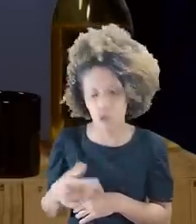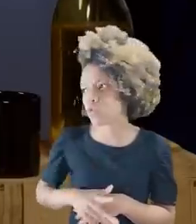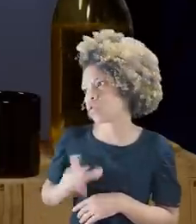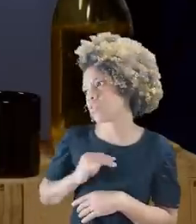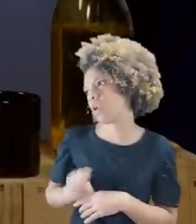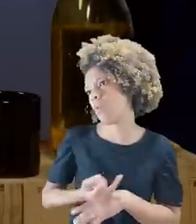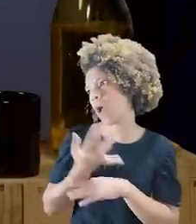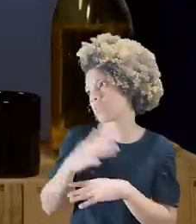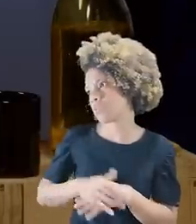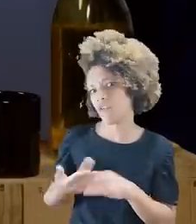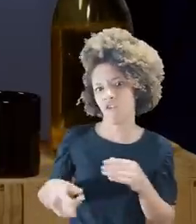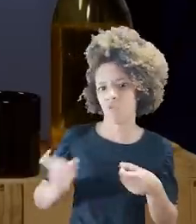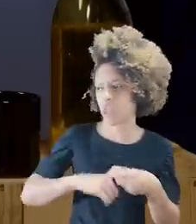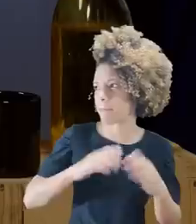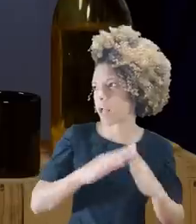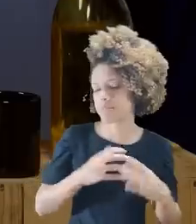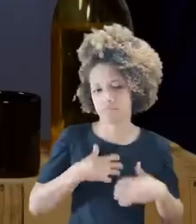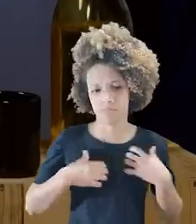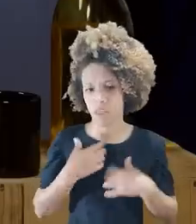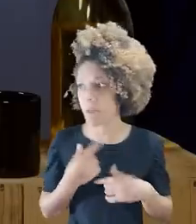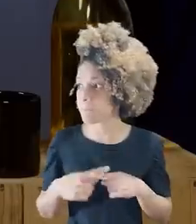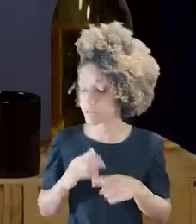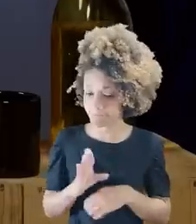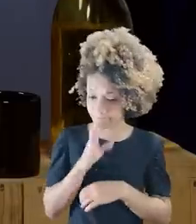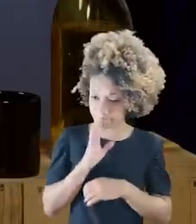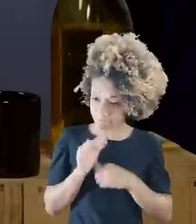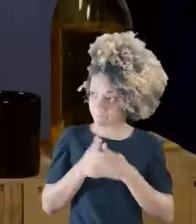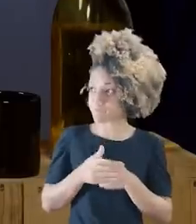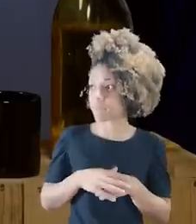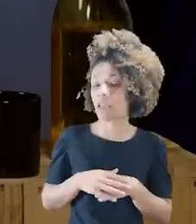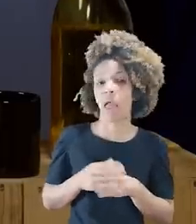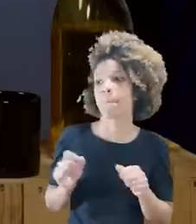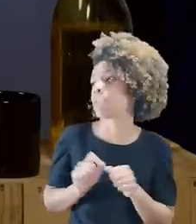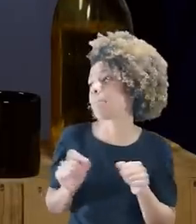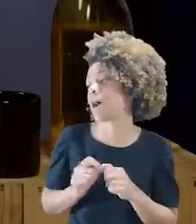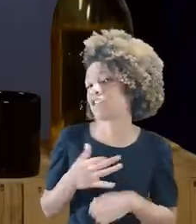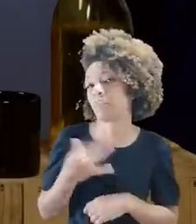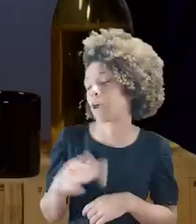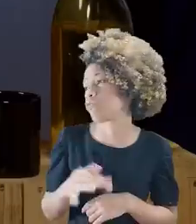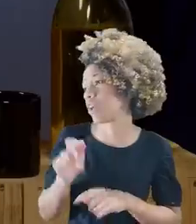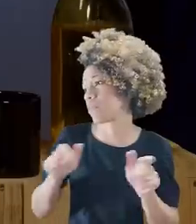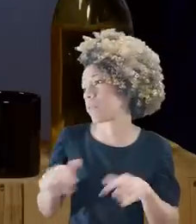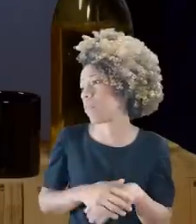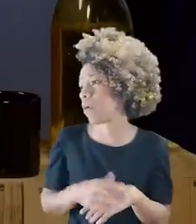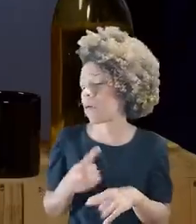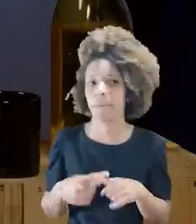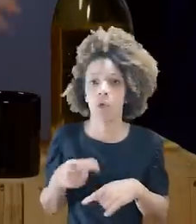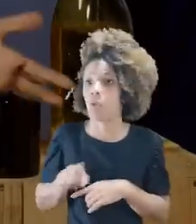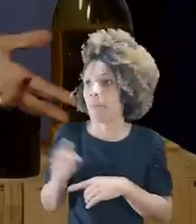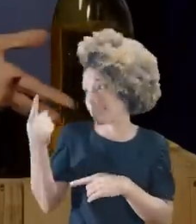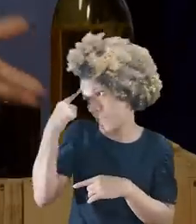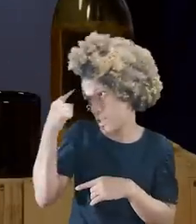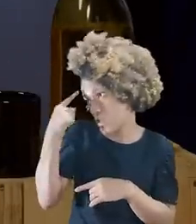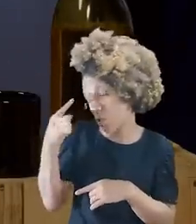casa mal por conta disso né era para eu ter ficado na minha aí fala besteira porque aí Mago chuca alguém porque você fala sempre não é porque você pensa